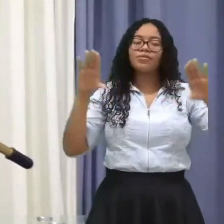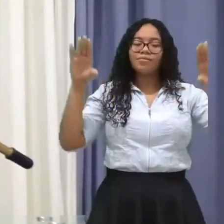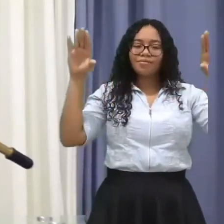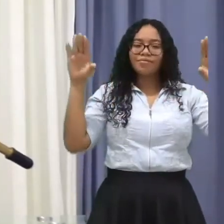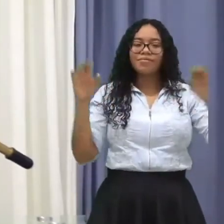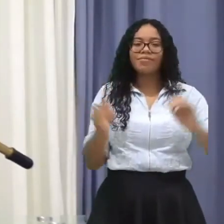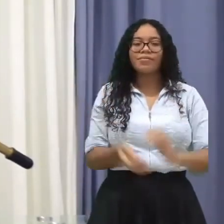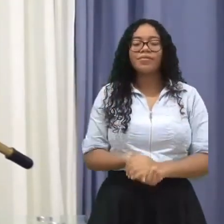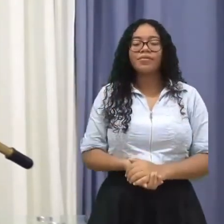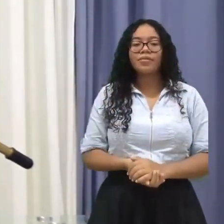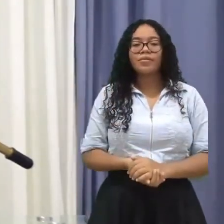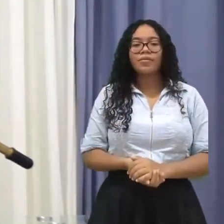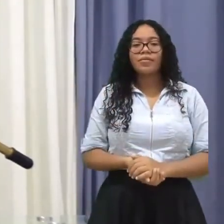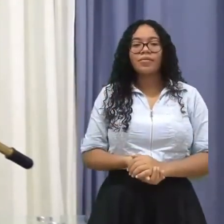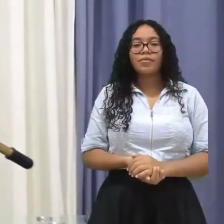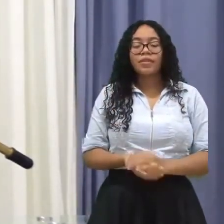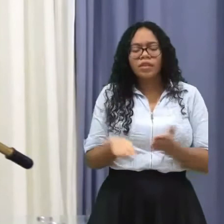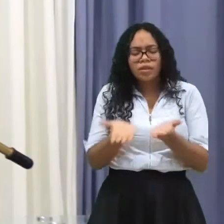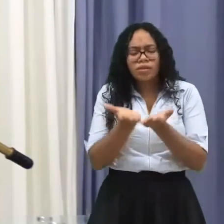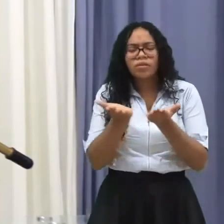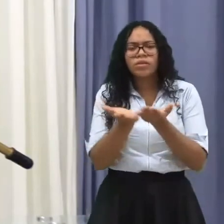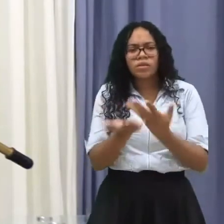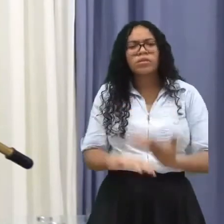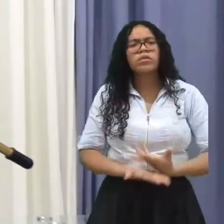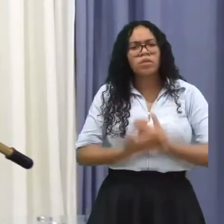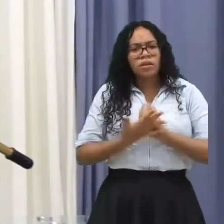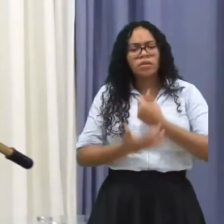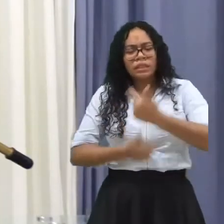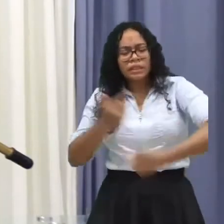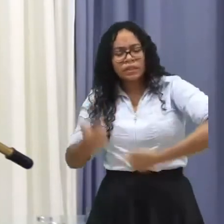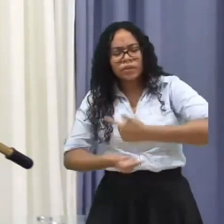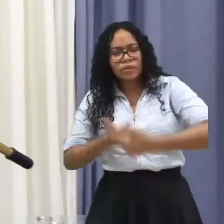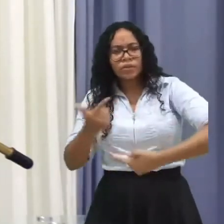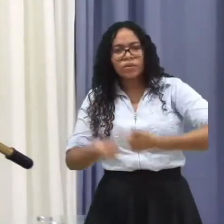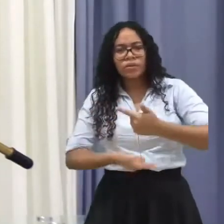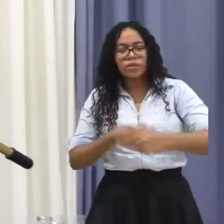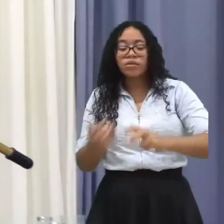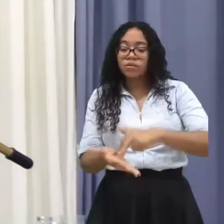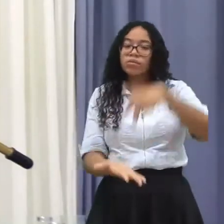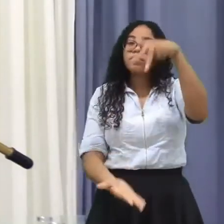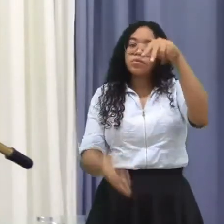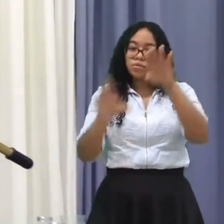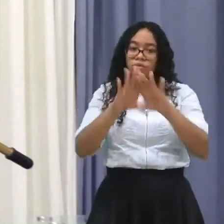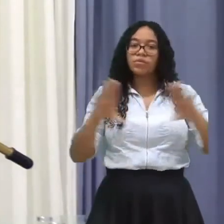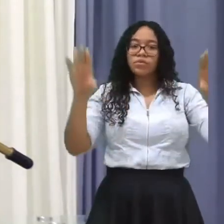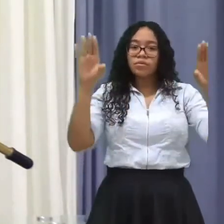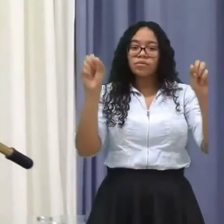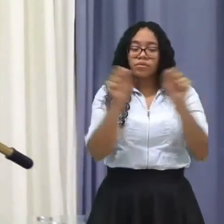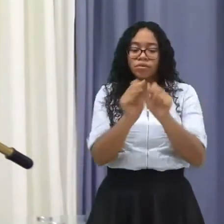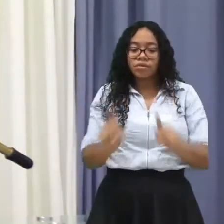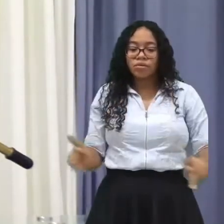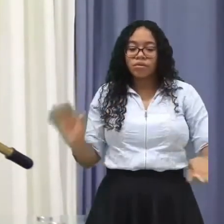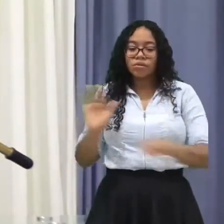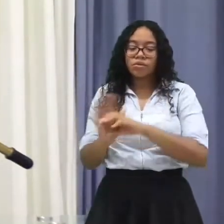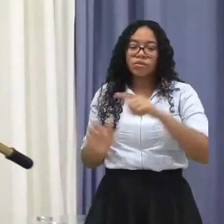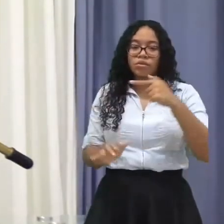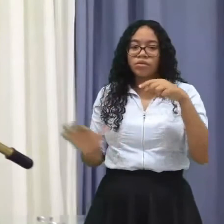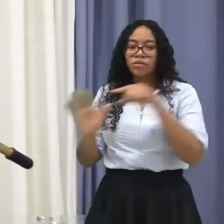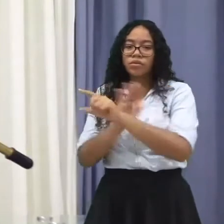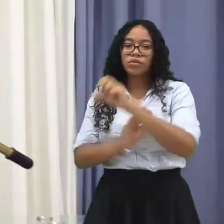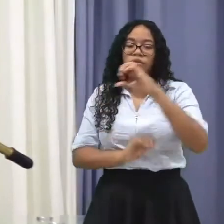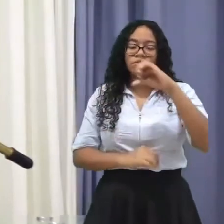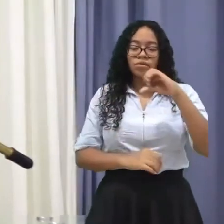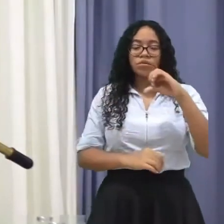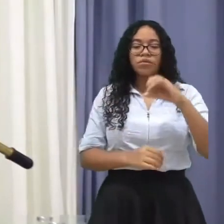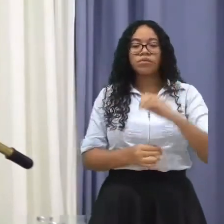mesmo os salvos na grande tribulação irão para o céu. Apocalipse 7, 9. Daí